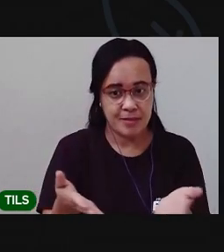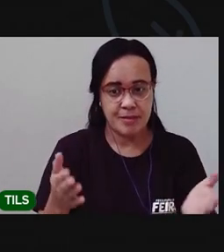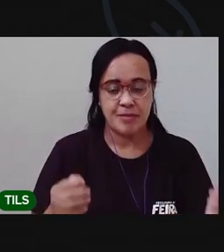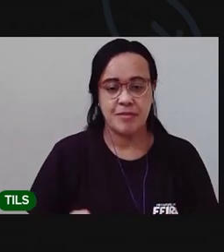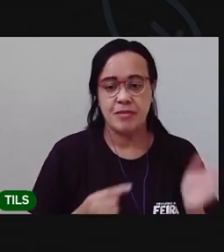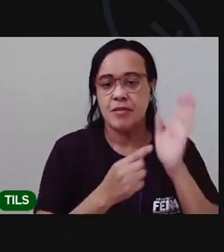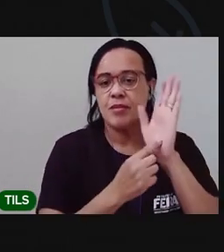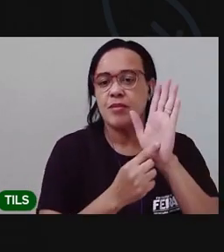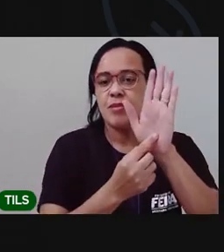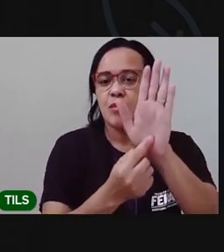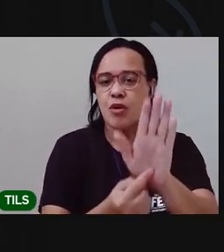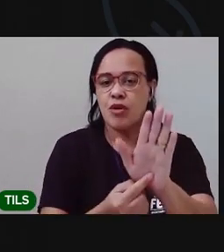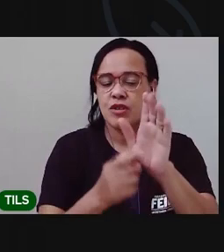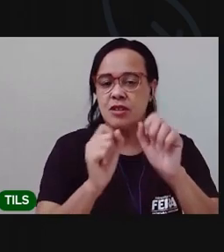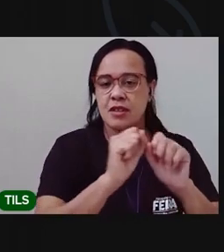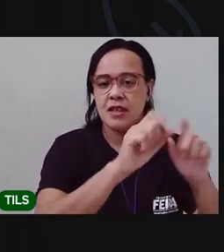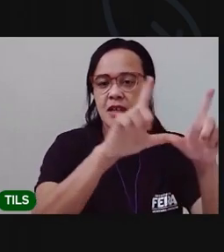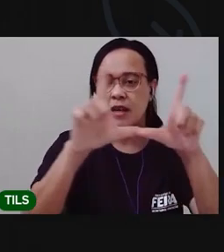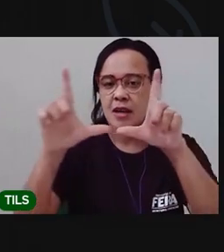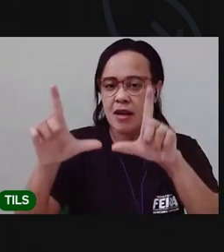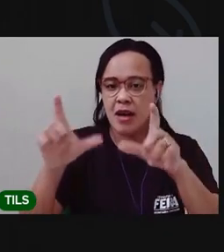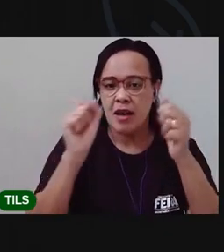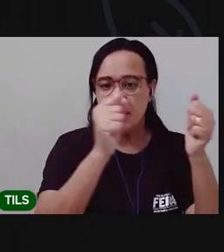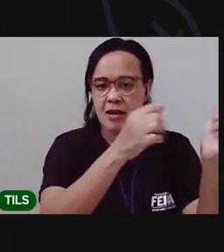Vou mostrar a apresentação da nossa aula.